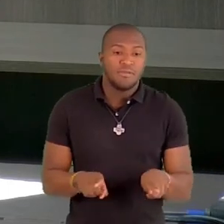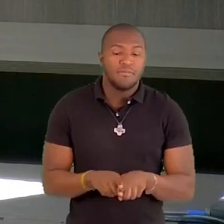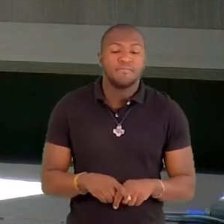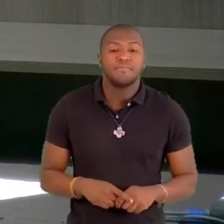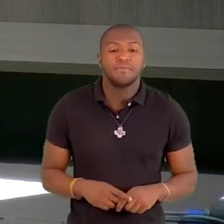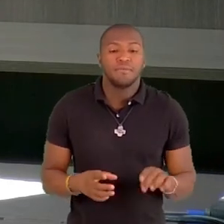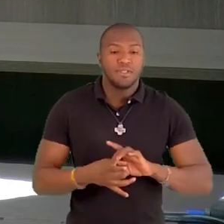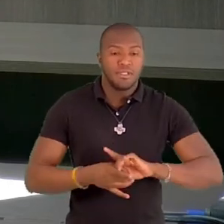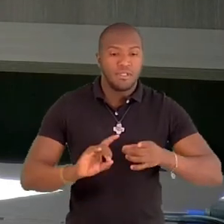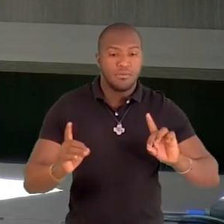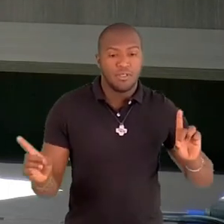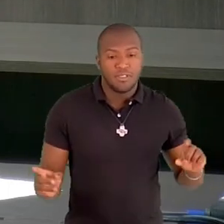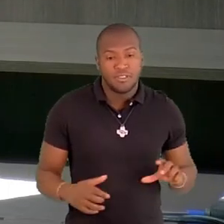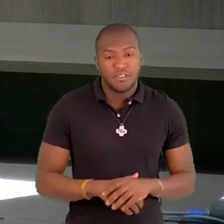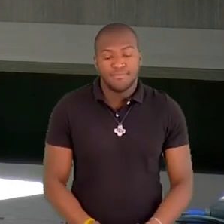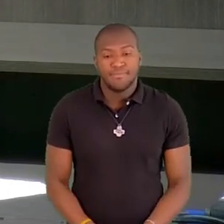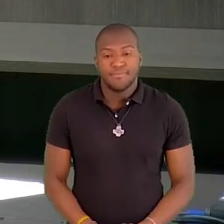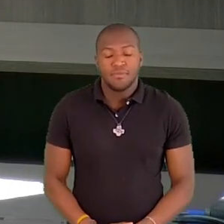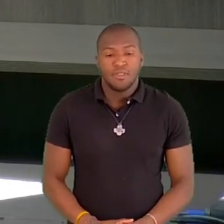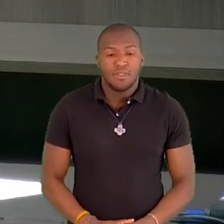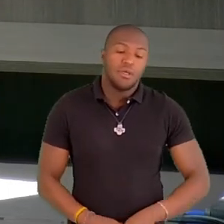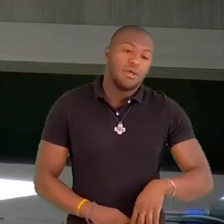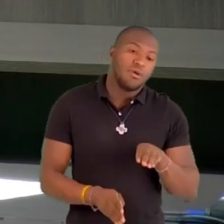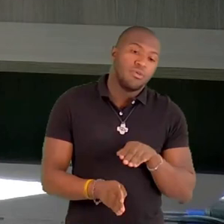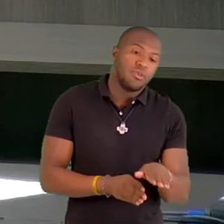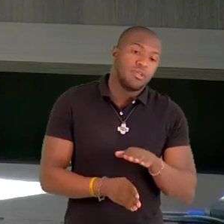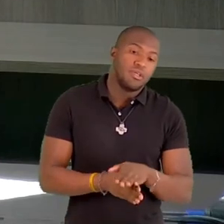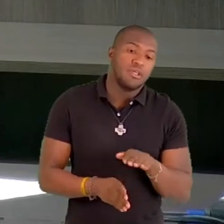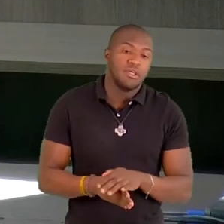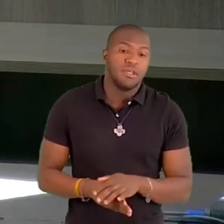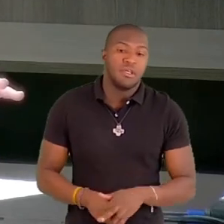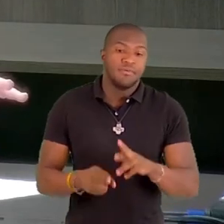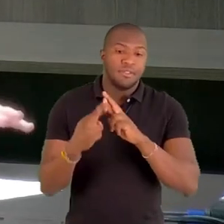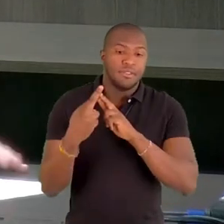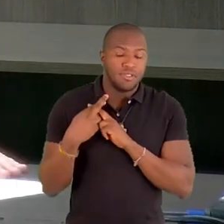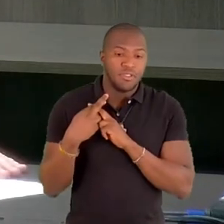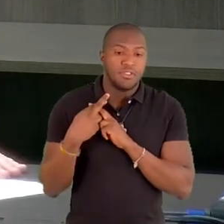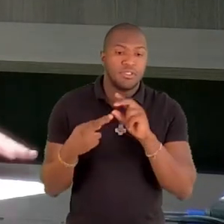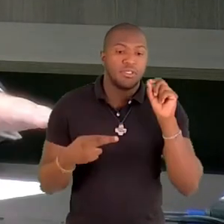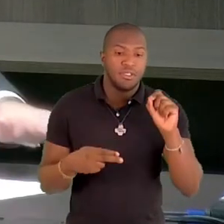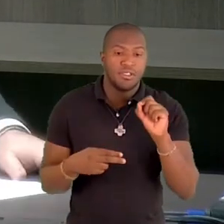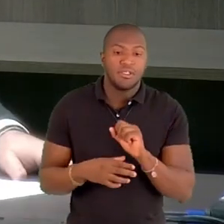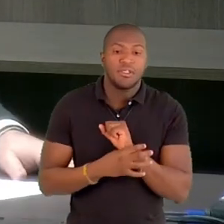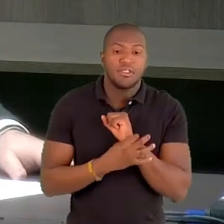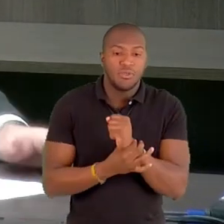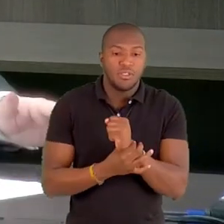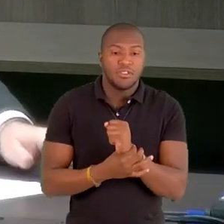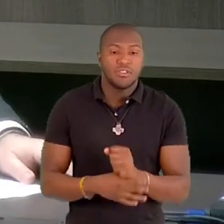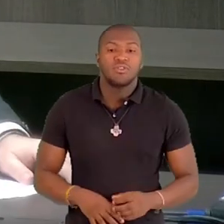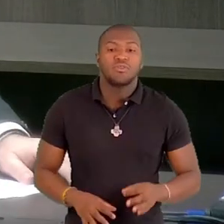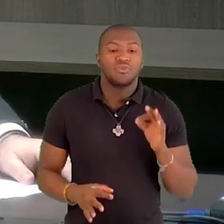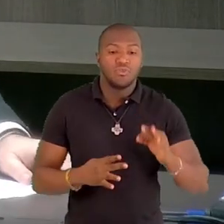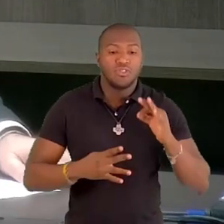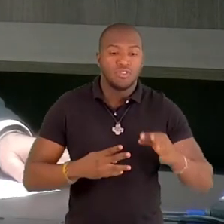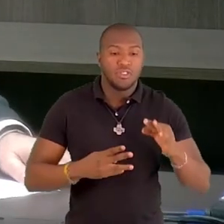a Corregedoria é aquele órgão da instituição a quem compete garantir que a garantia funcione, e funcione bem, e se